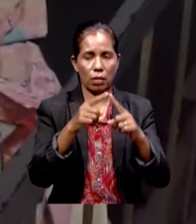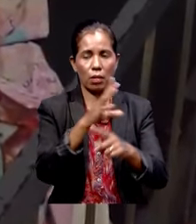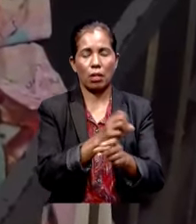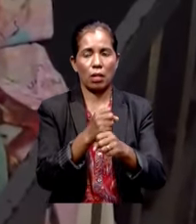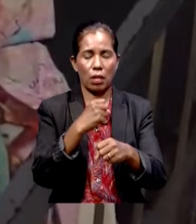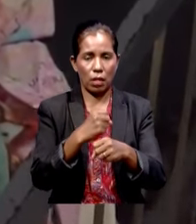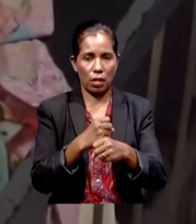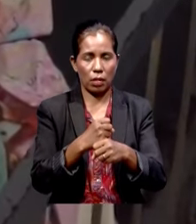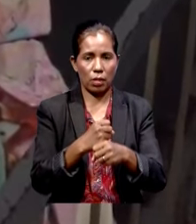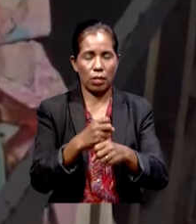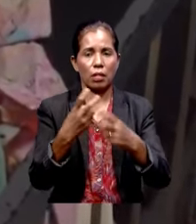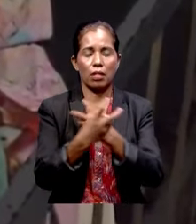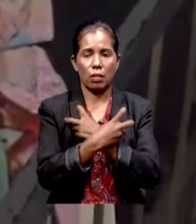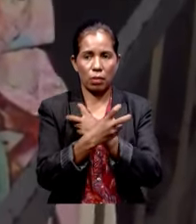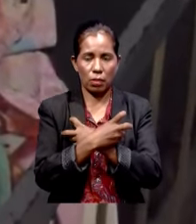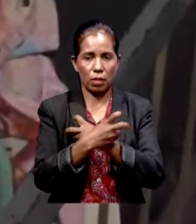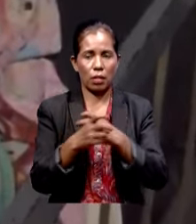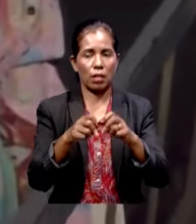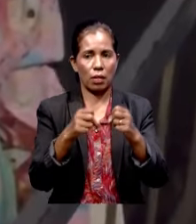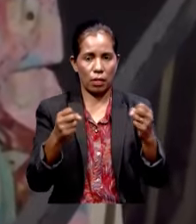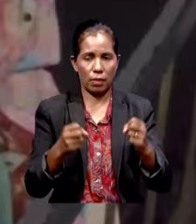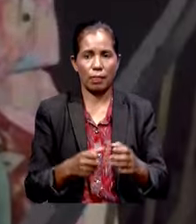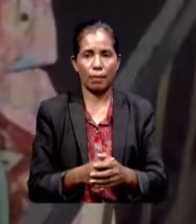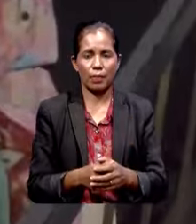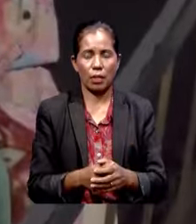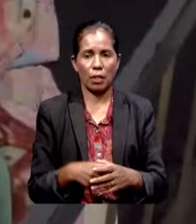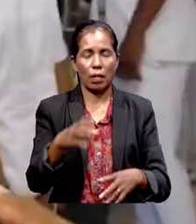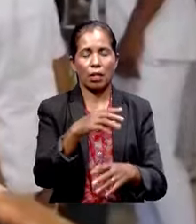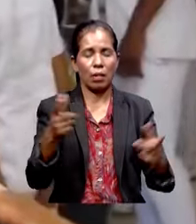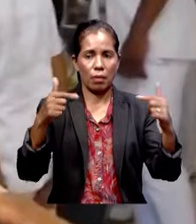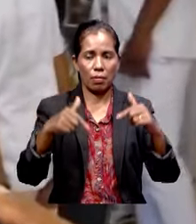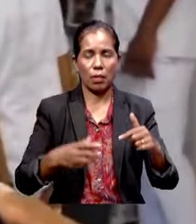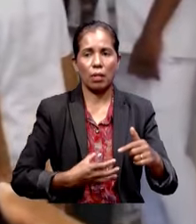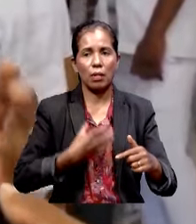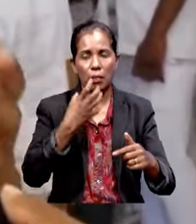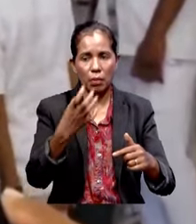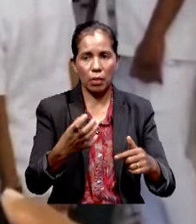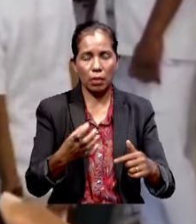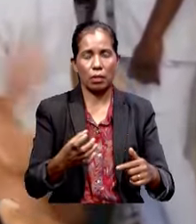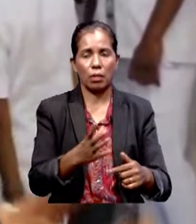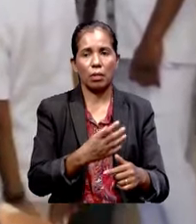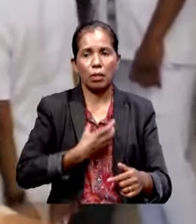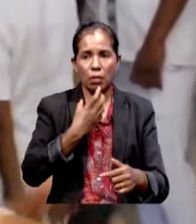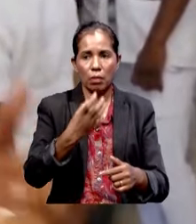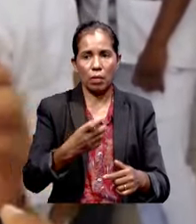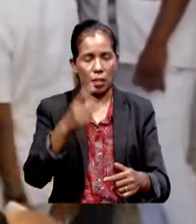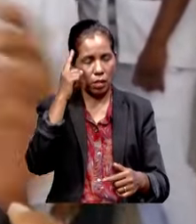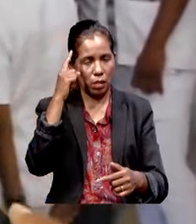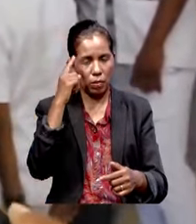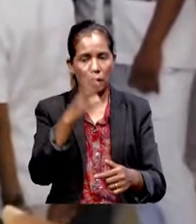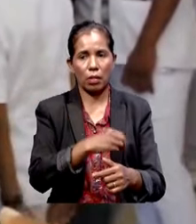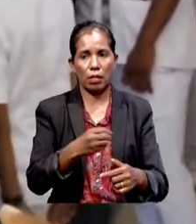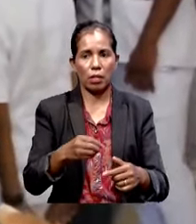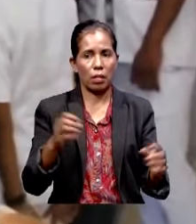halo neruin sai naklesu itu nega paciente ne mai ho laransa e muta no nia toma neurologi kon nia